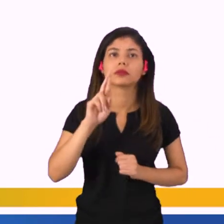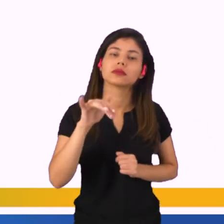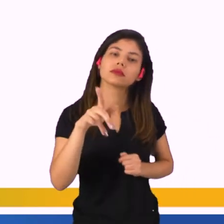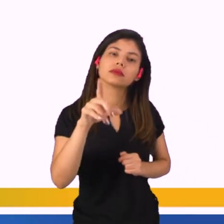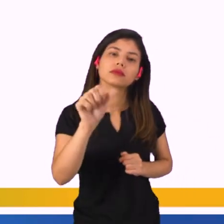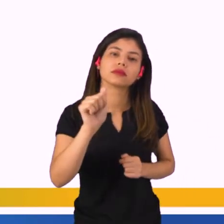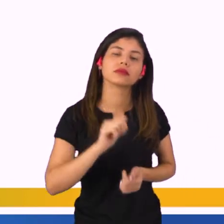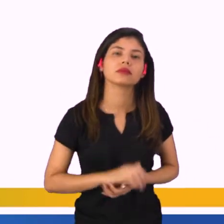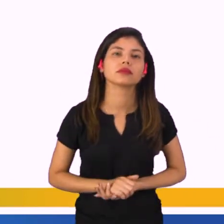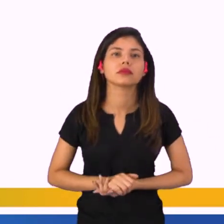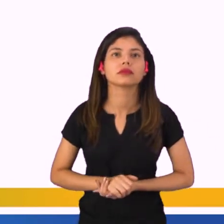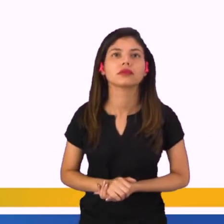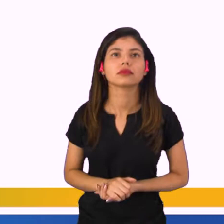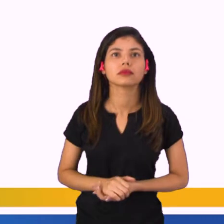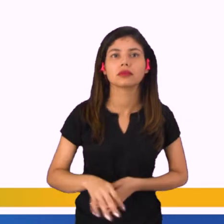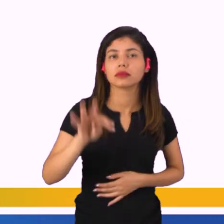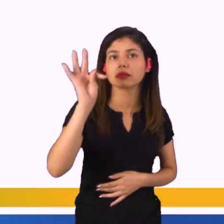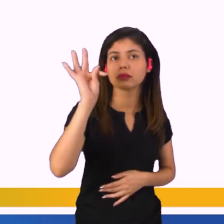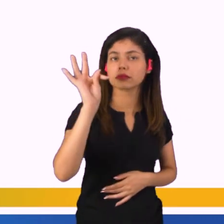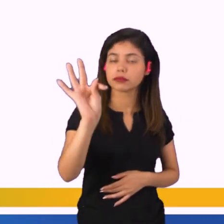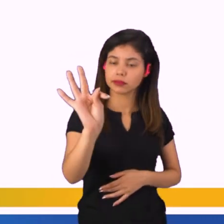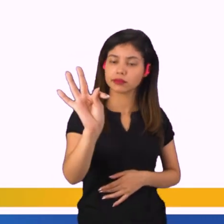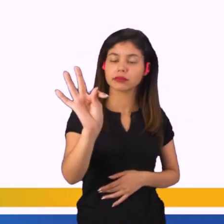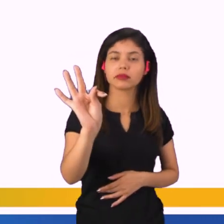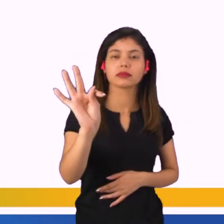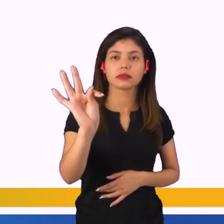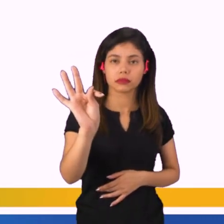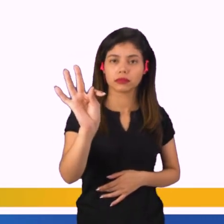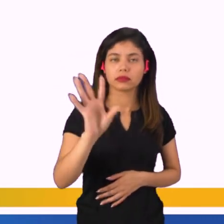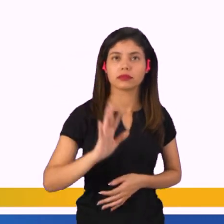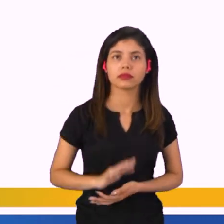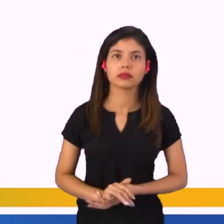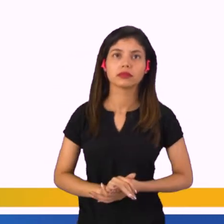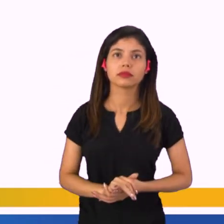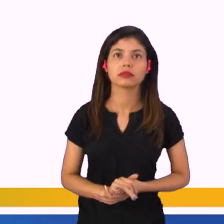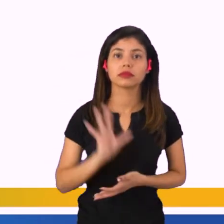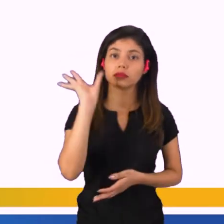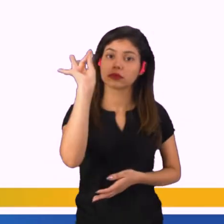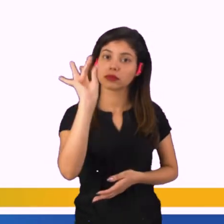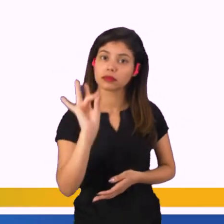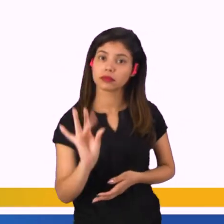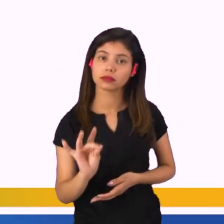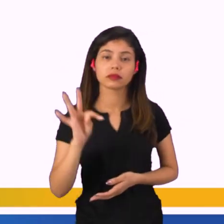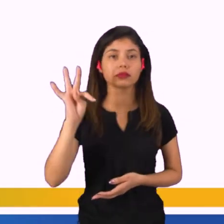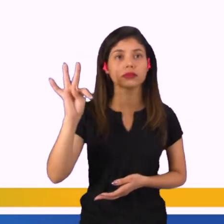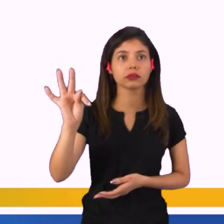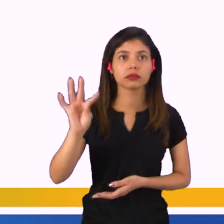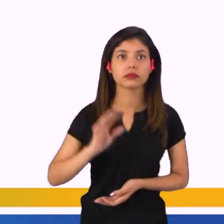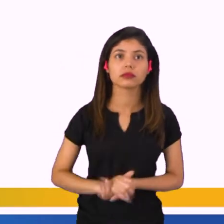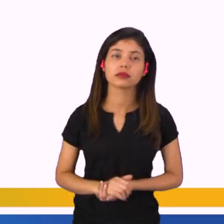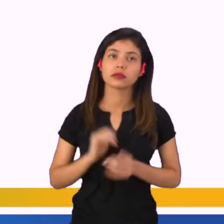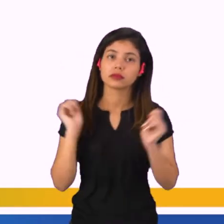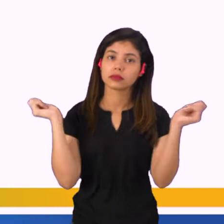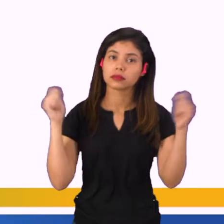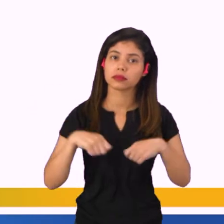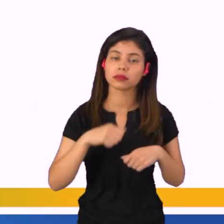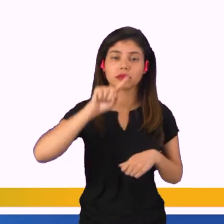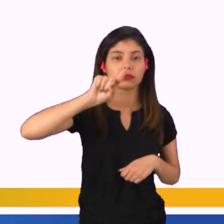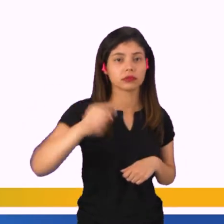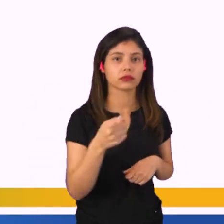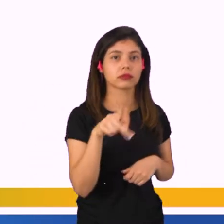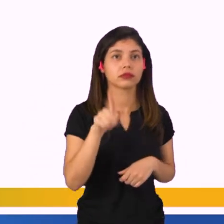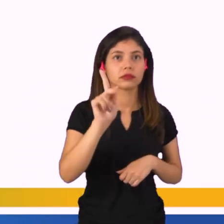quilograma, que seria, por exemplo, a tonelada, que a gente simboliza aí por T. Cada tonelada possui